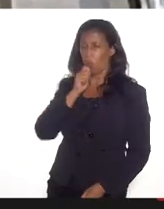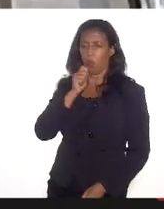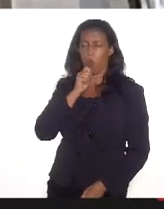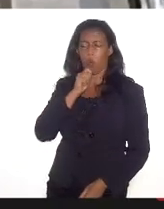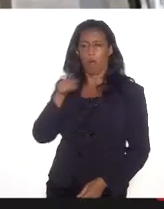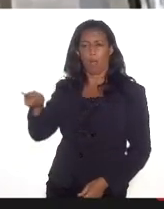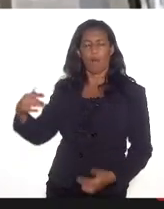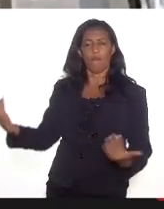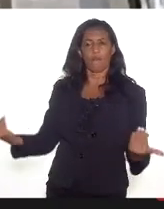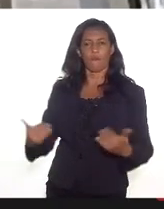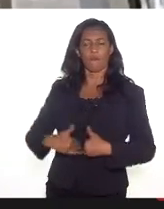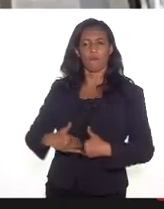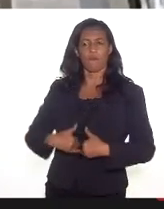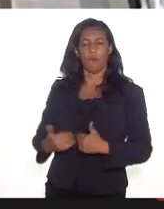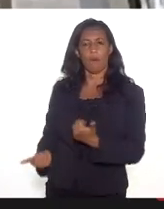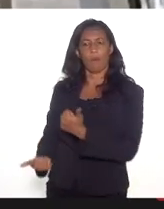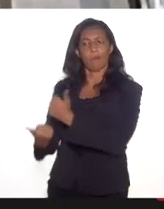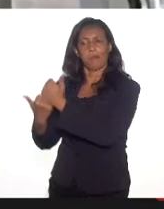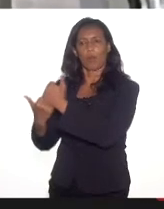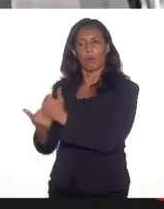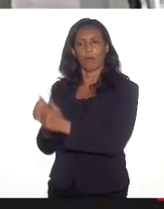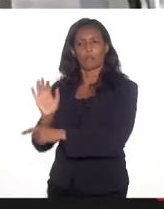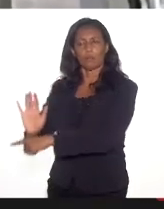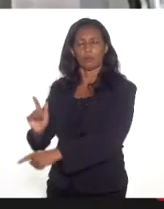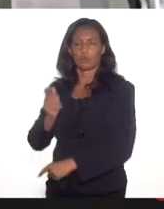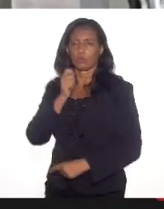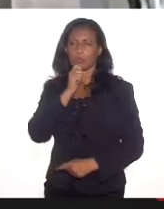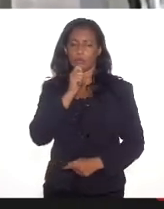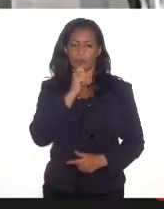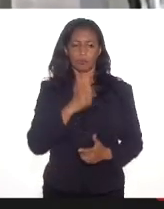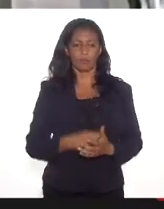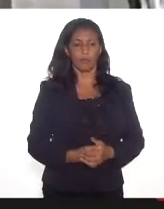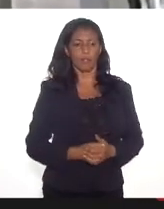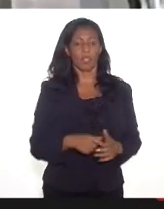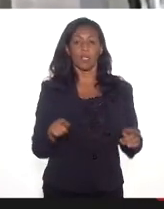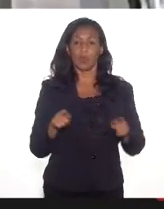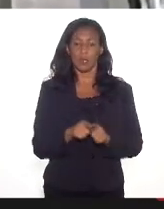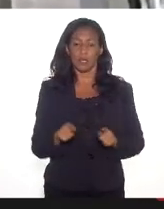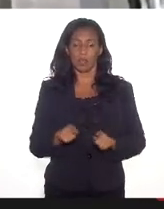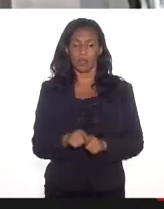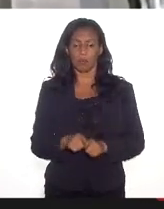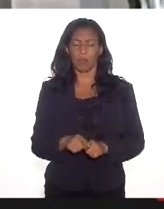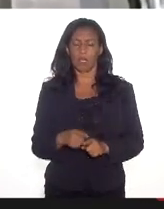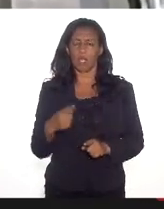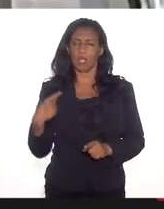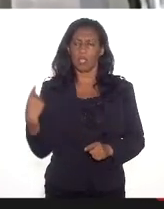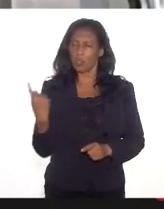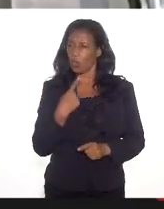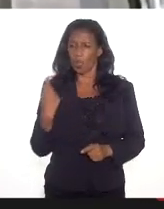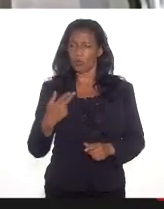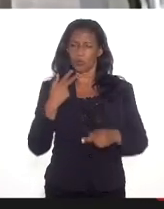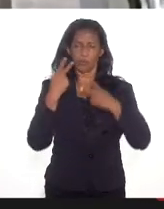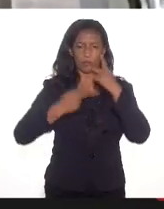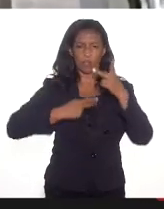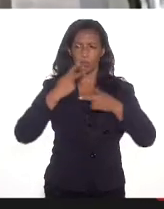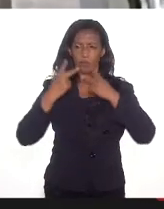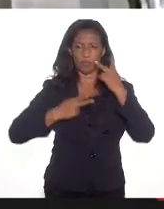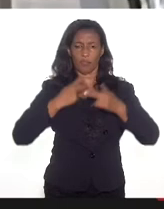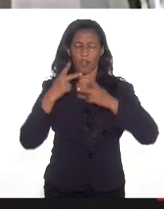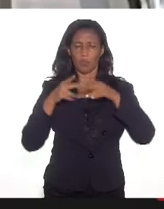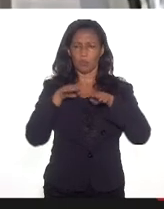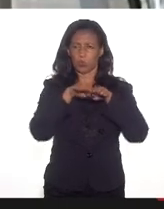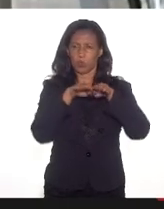fica sem apoio e ajuda isso significa também que nós não estamos mais falando de um quadro de